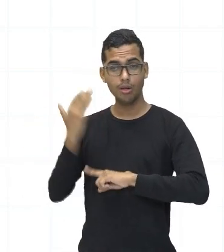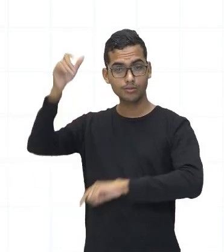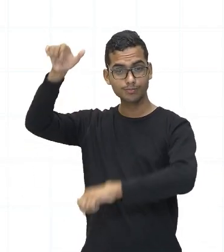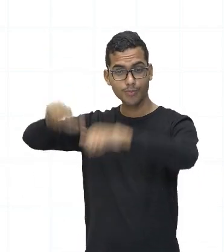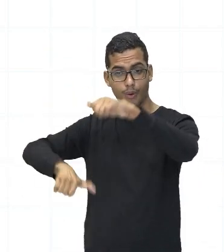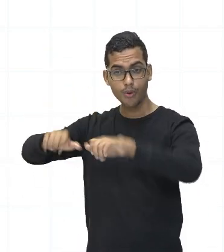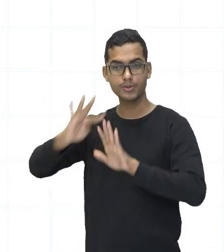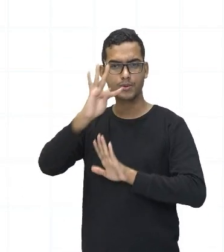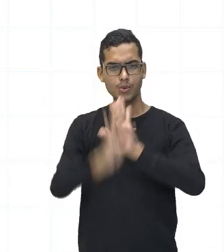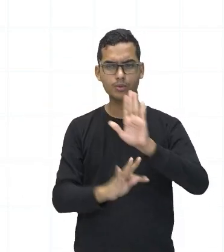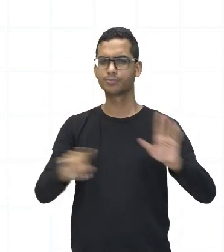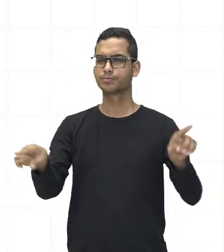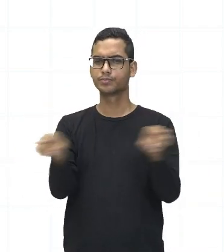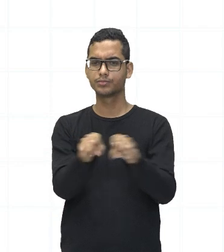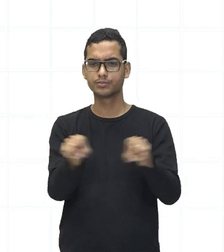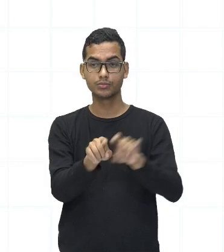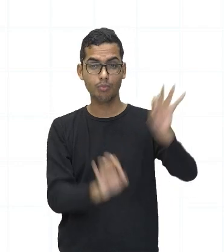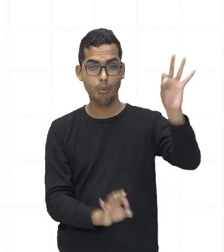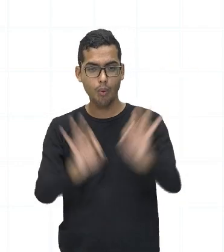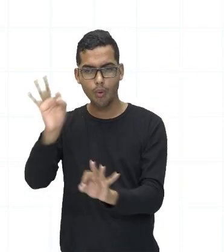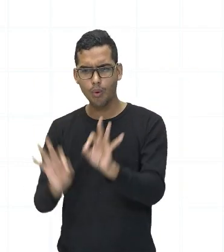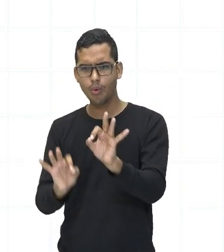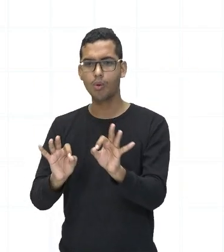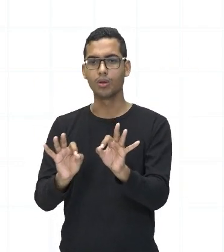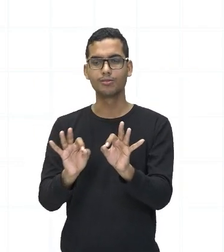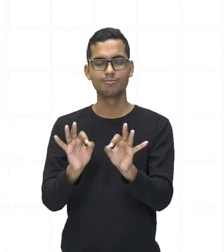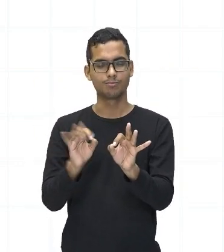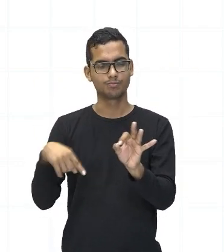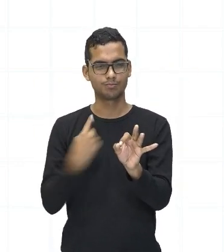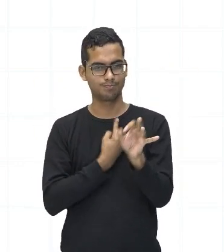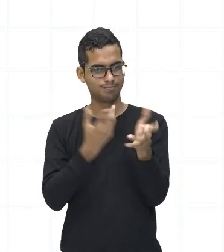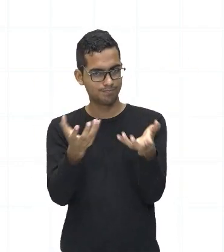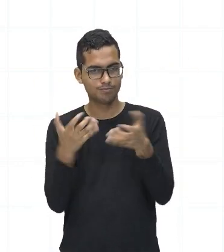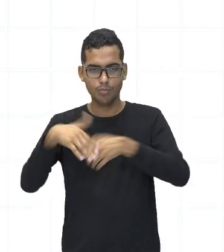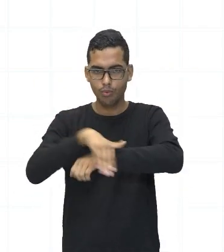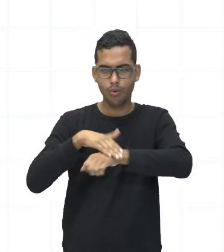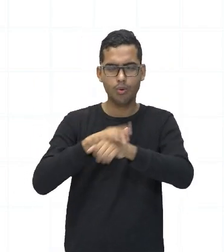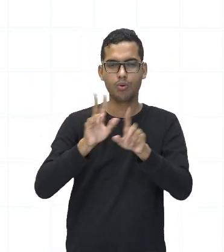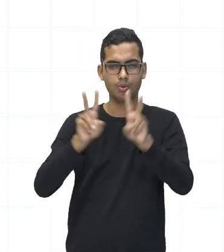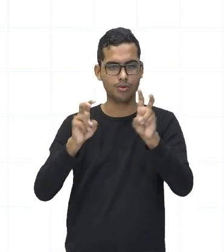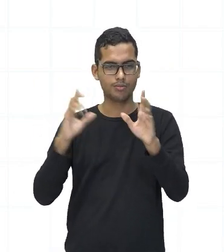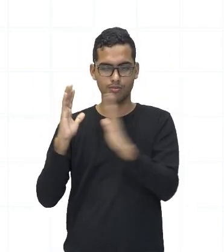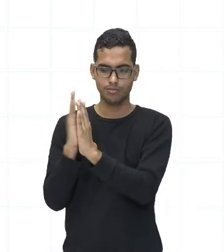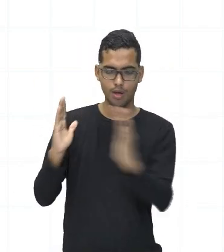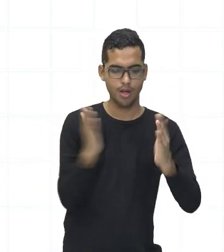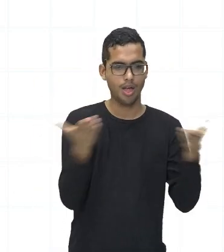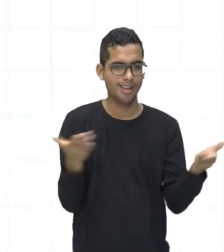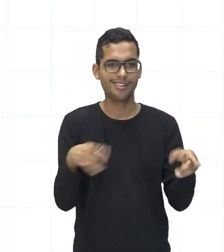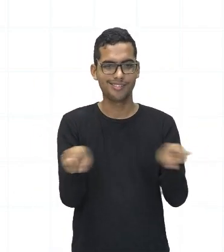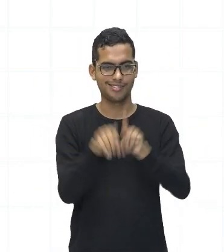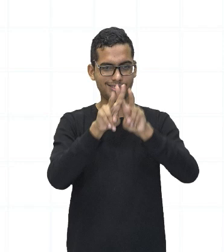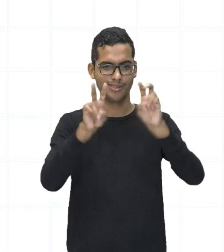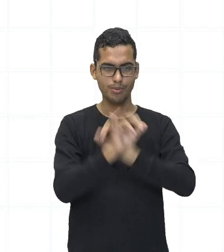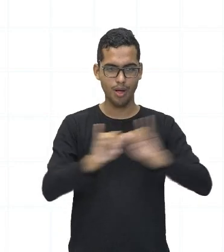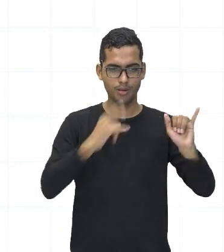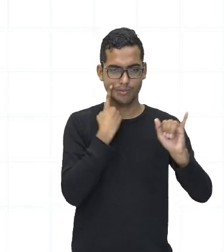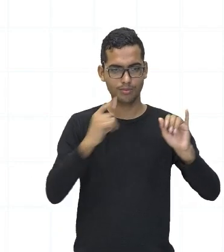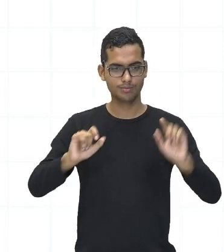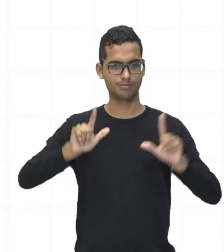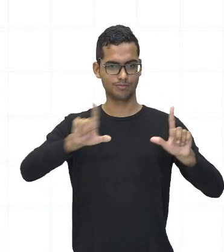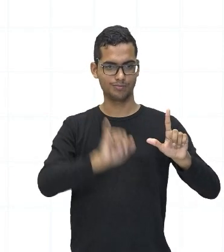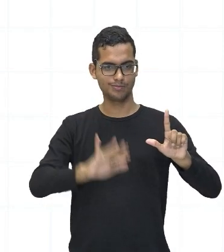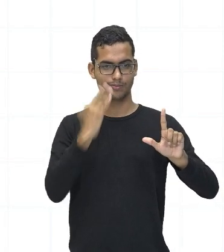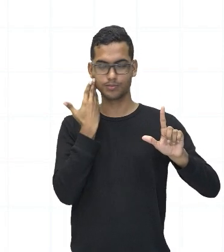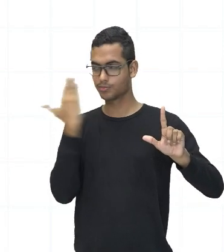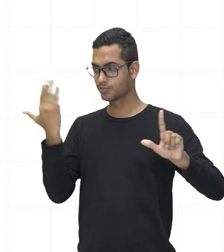e a organizar, na verdade, tudo isso que nós conversamos aqui sobre esse texto, sobre essa publicidade. Vamos então a